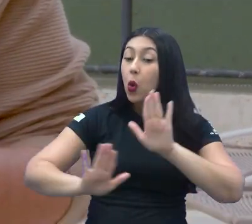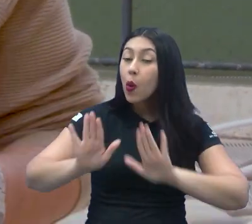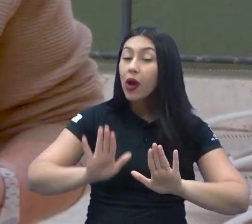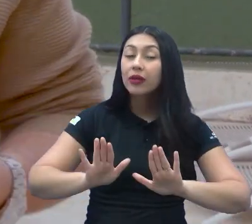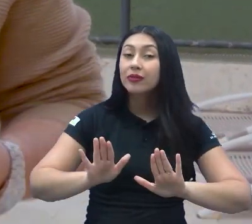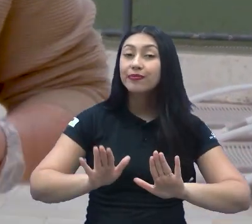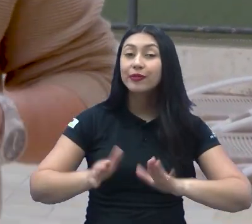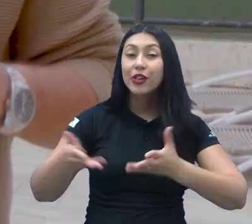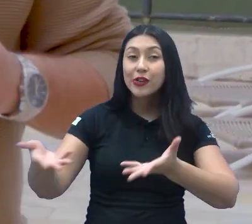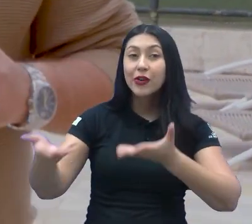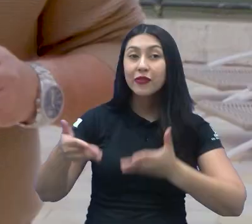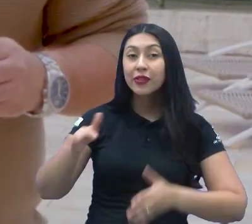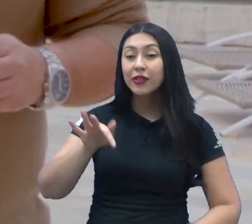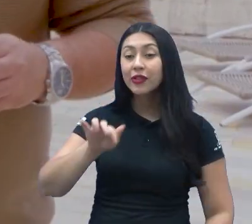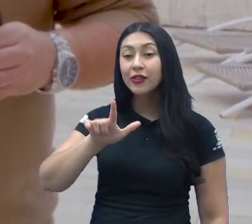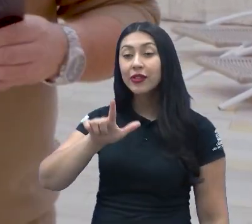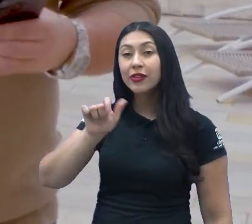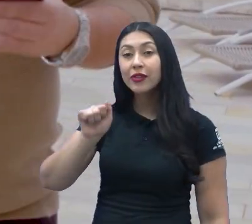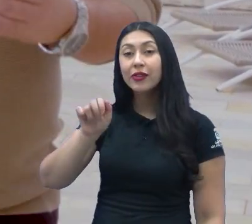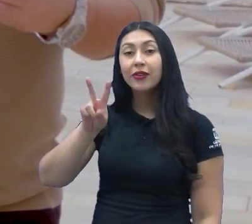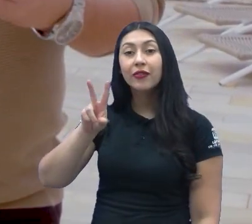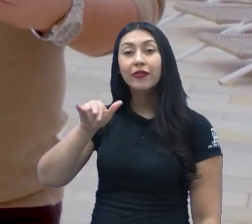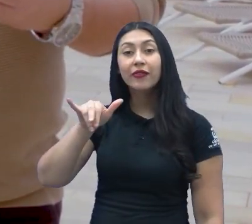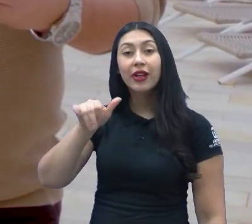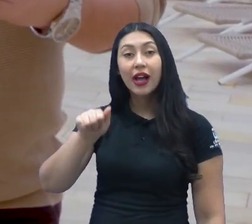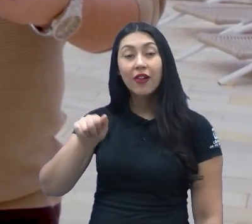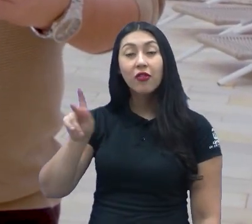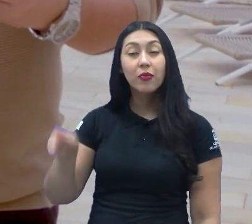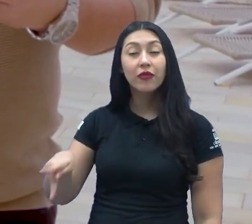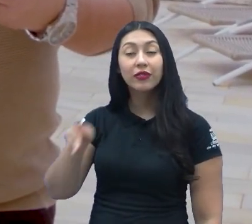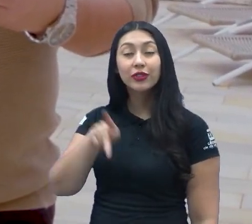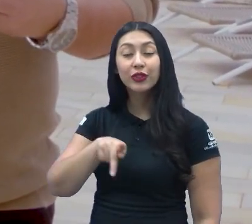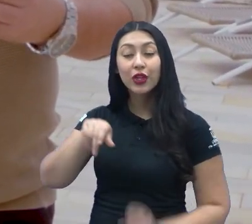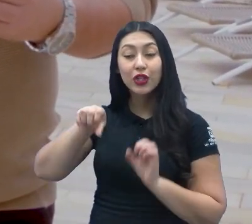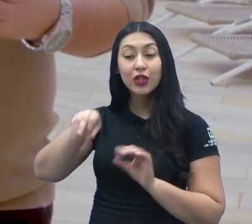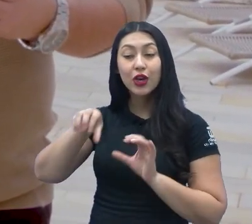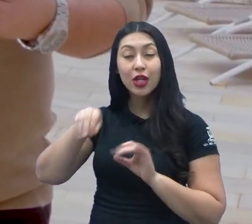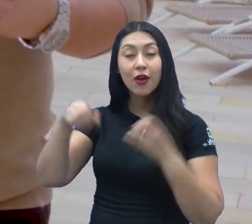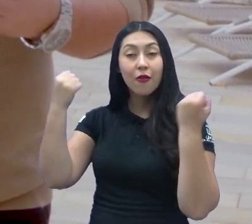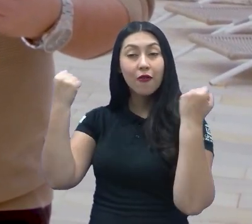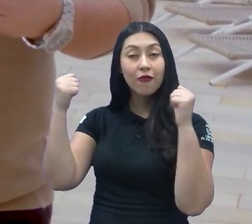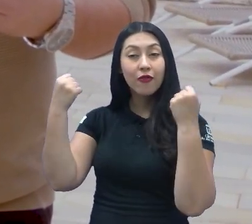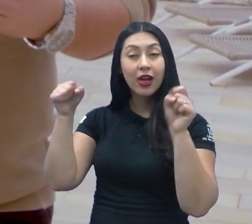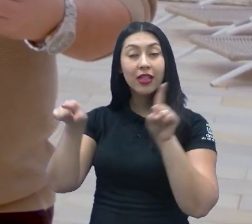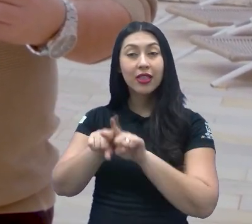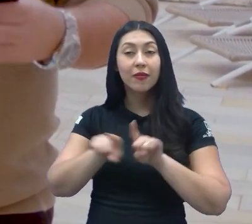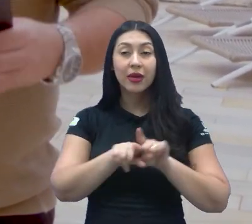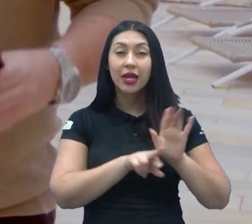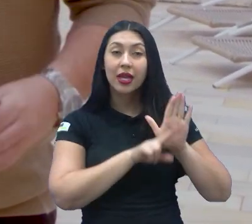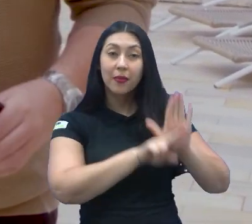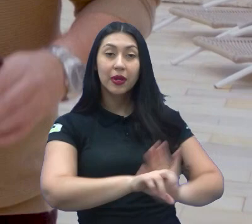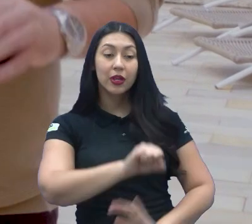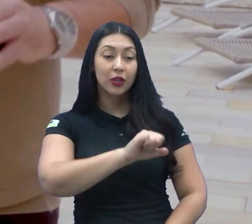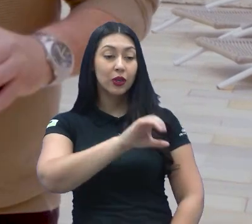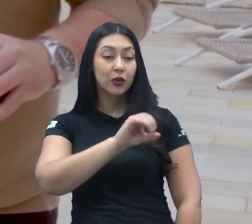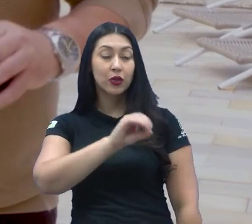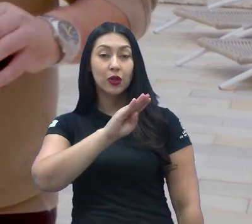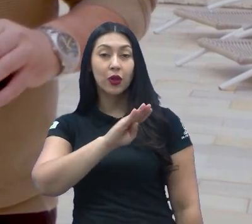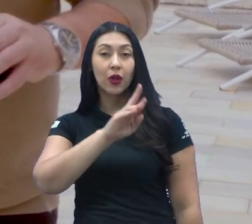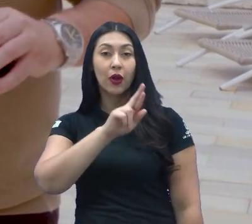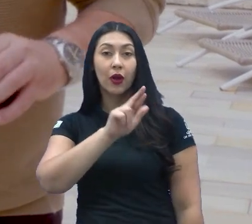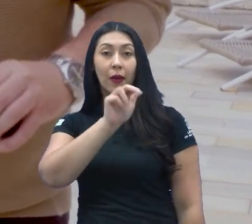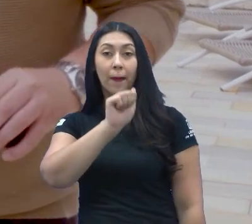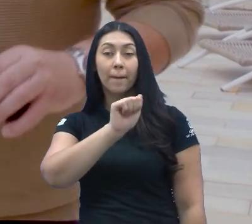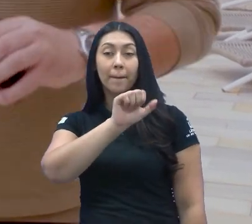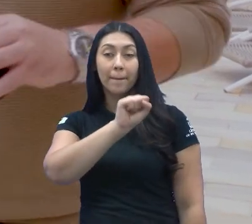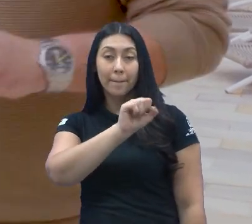Flávia Valentini, professora de Educação Física e também representante do Sobrasa, que é a Sociedade Brasileira de